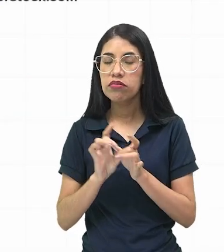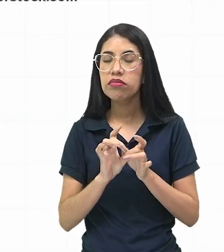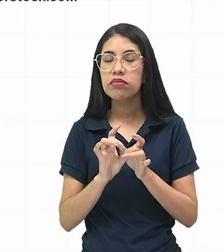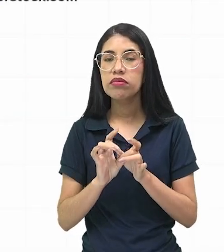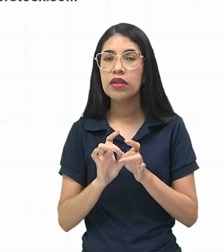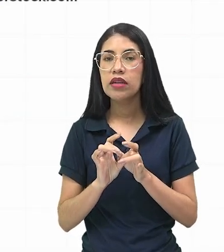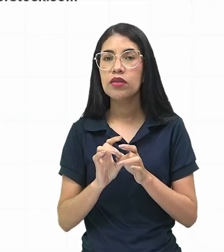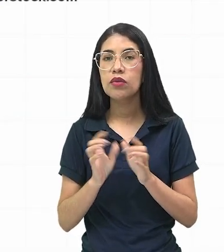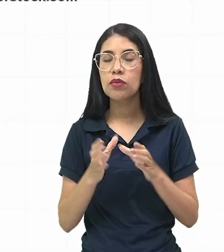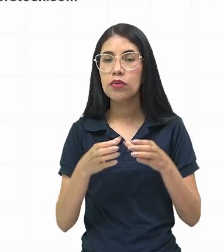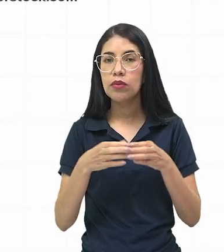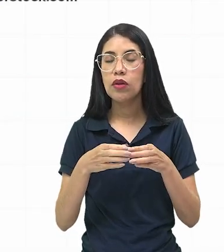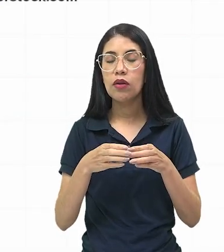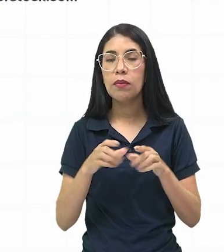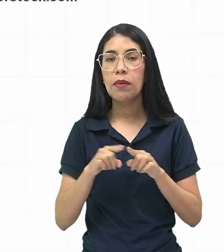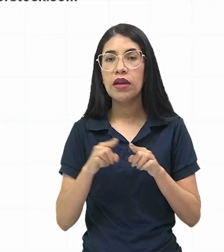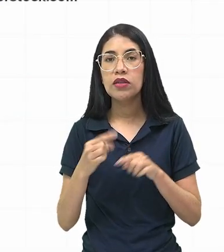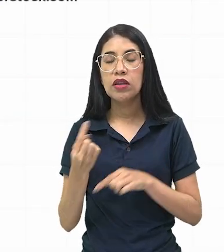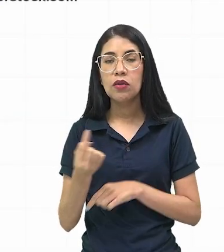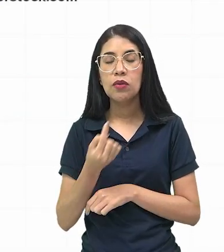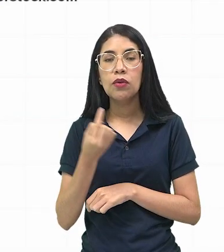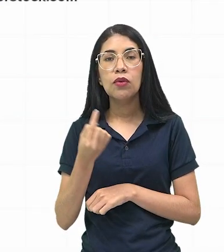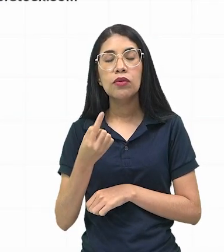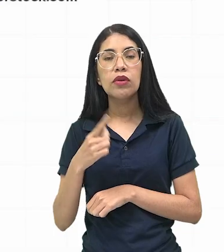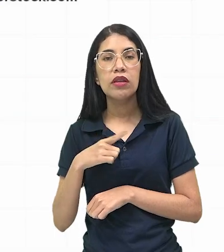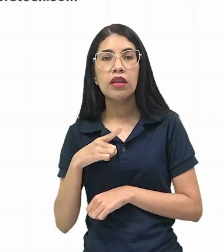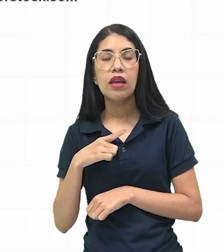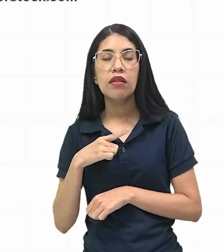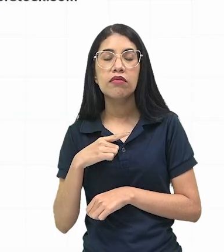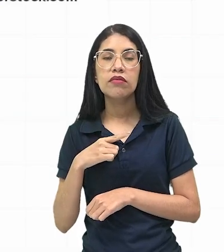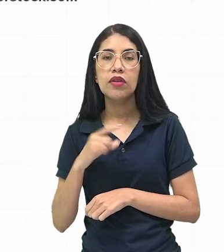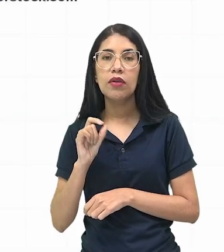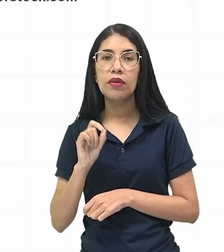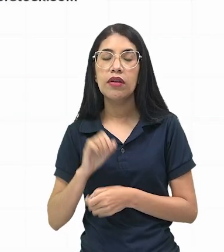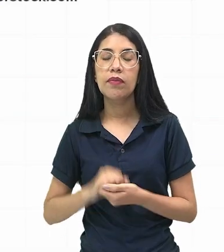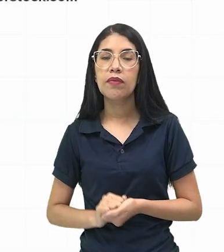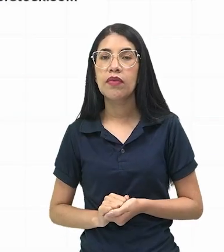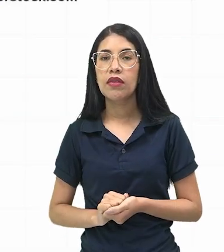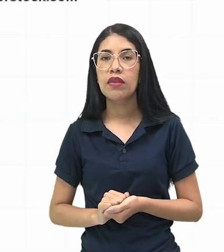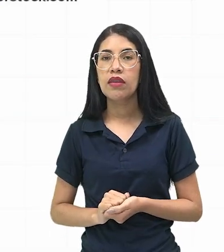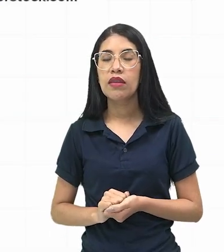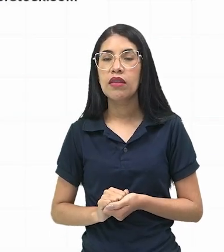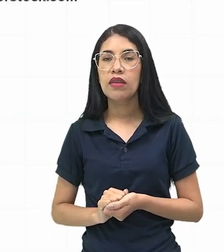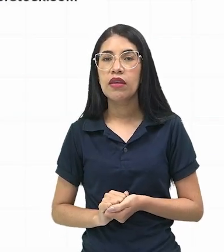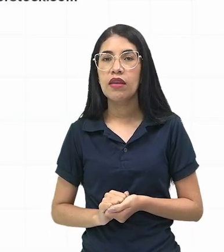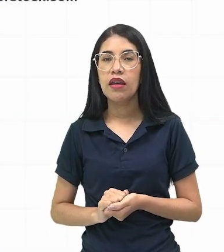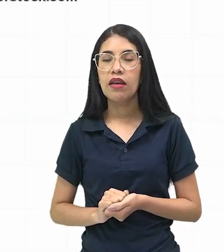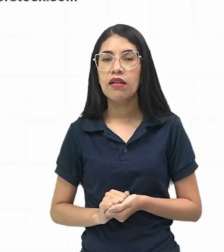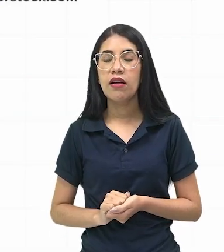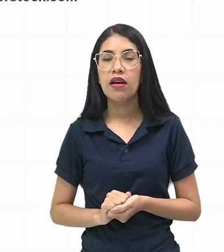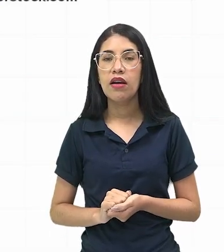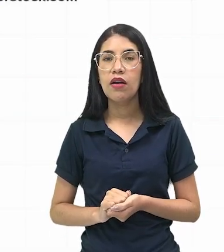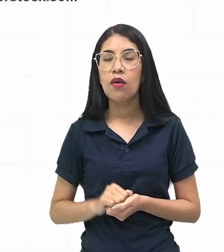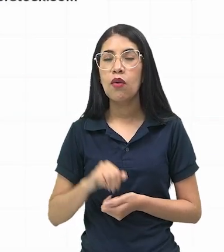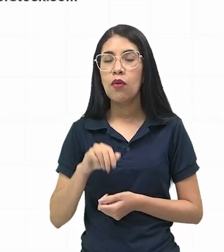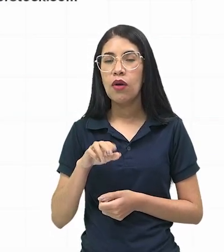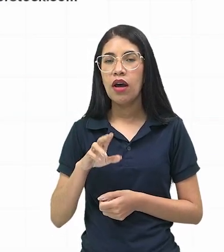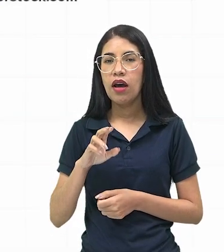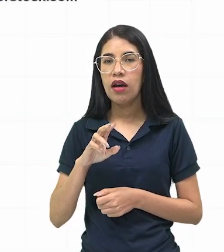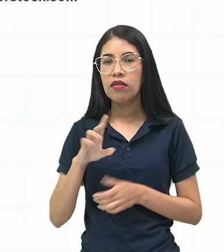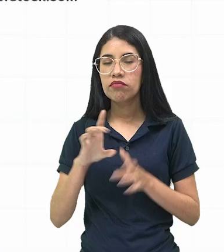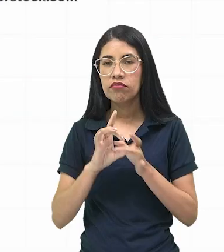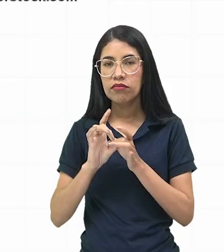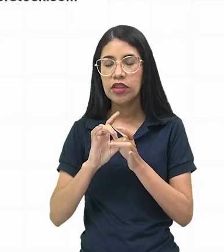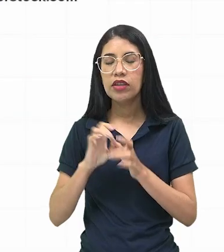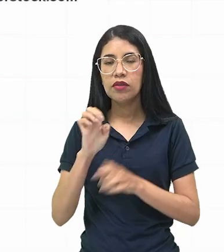bloco econômico. A gente só tem um bloco econômico nesse estágio de desenvolvimento, que é a União Europeia. E a moeda deles é o euro. A gente está vendo